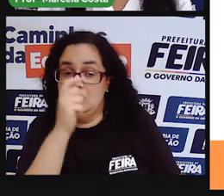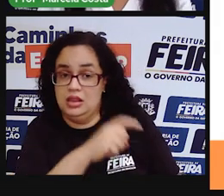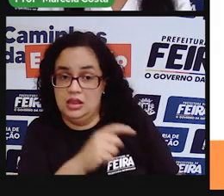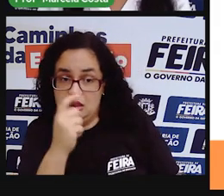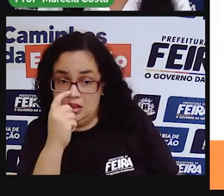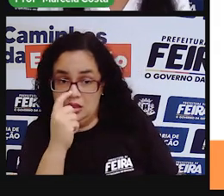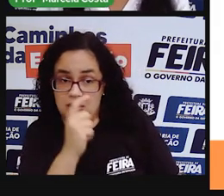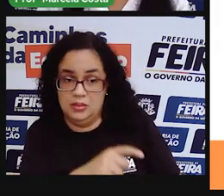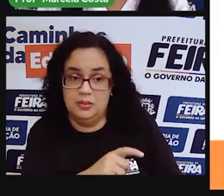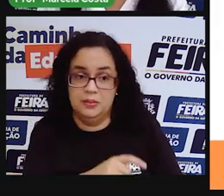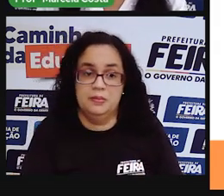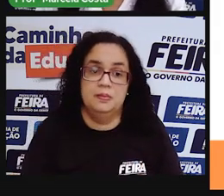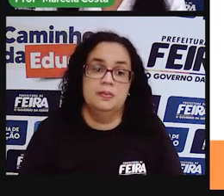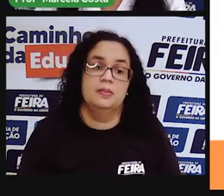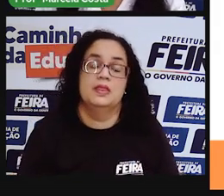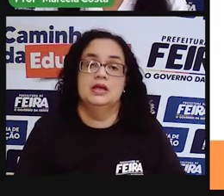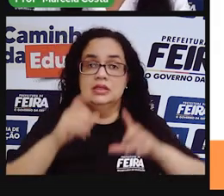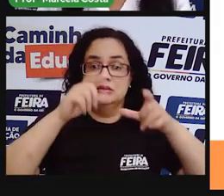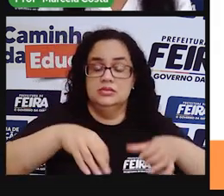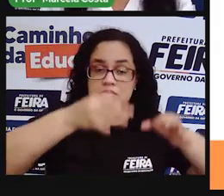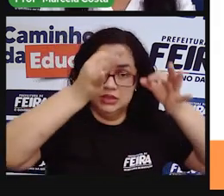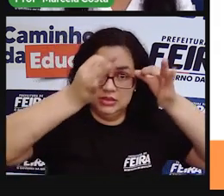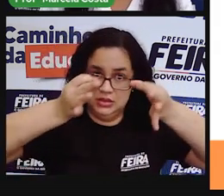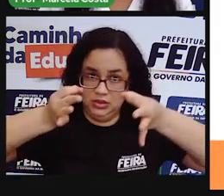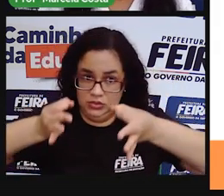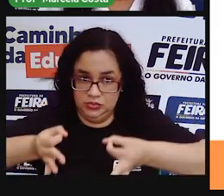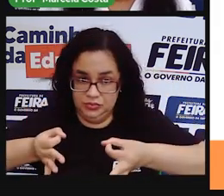que corresponde àquele material